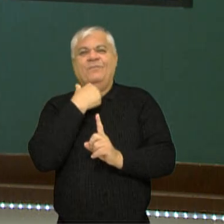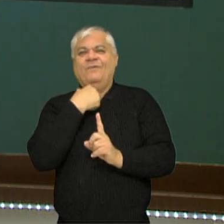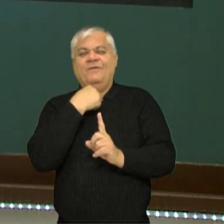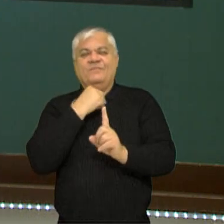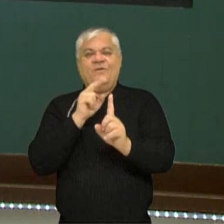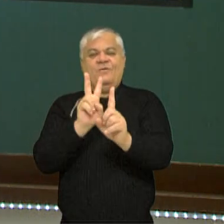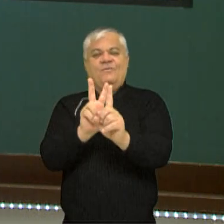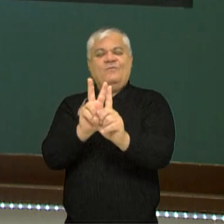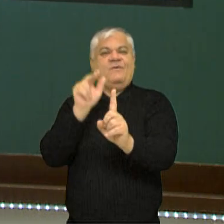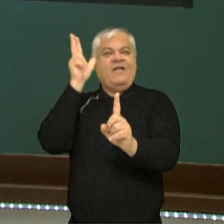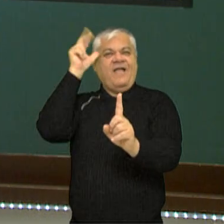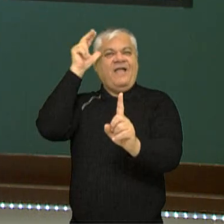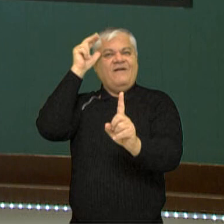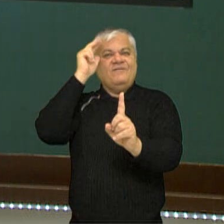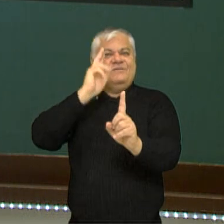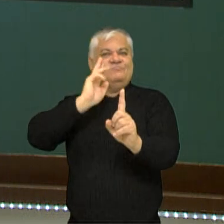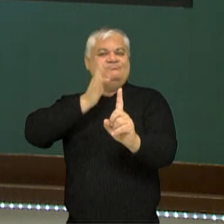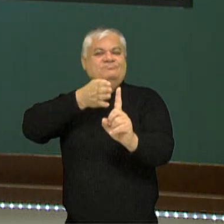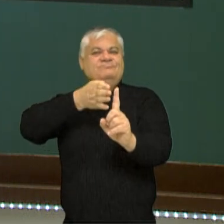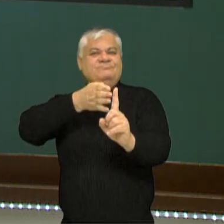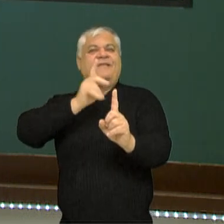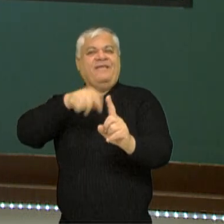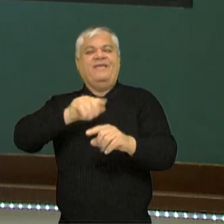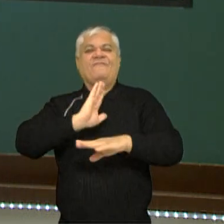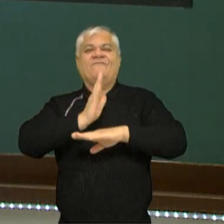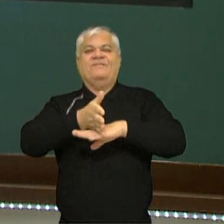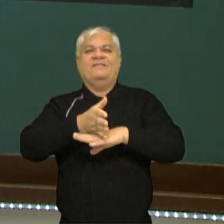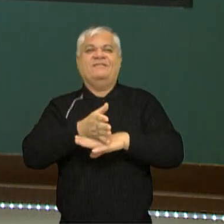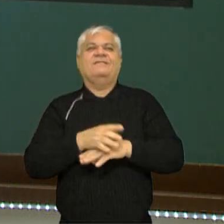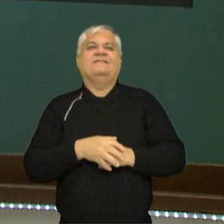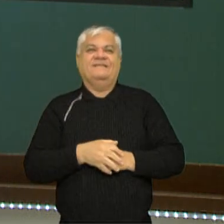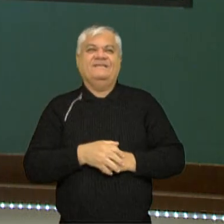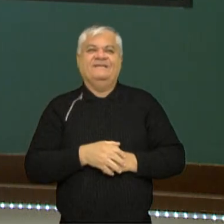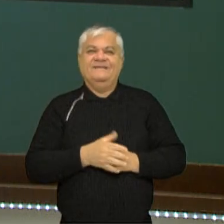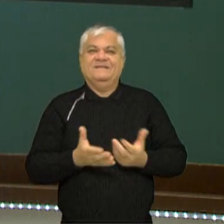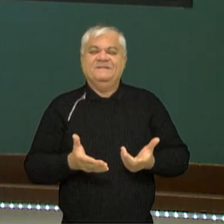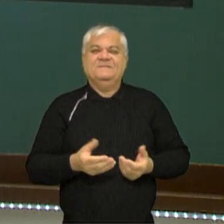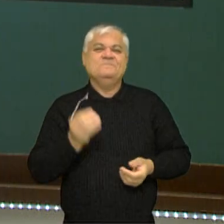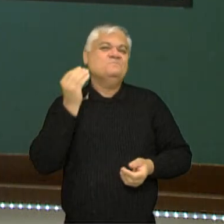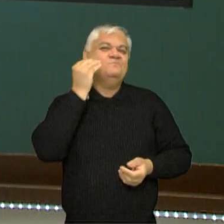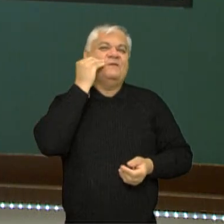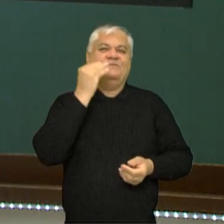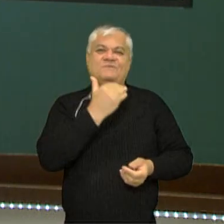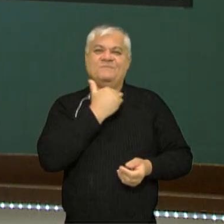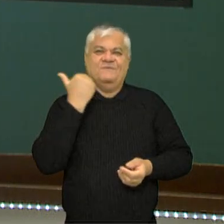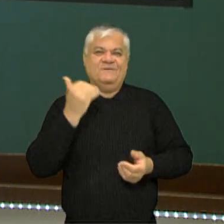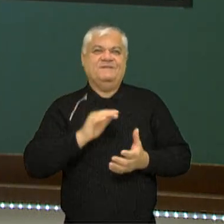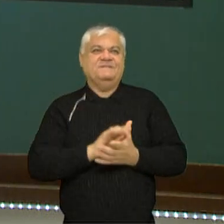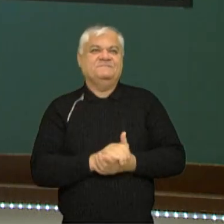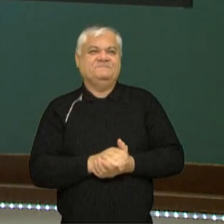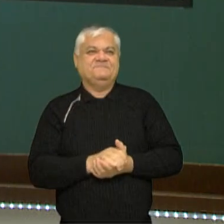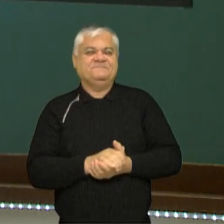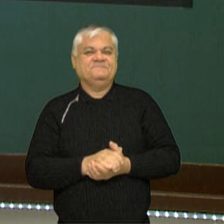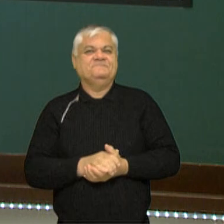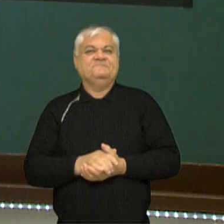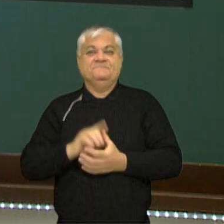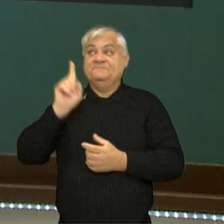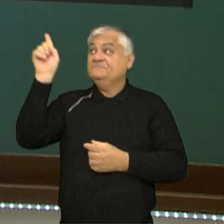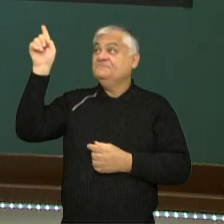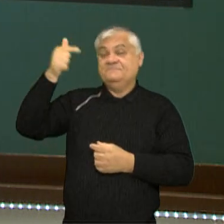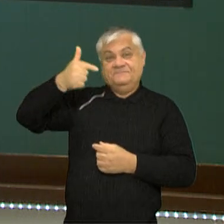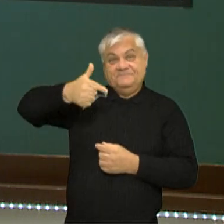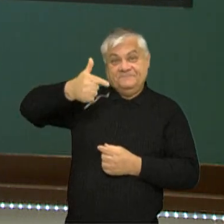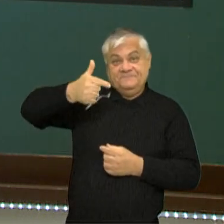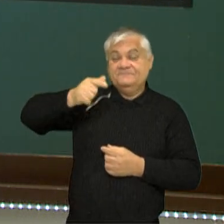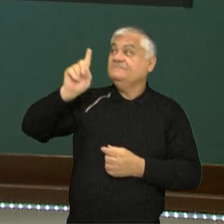pelo cavalo. Então aqui a gente tem um checkmate chamado de beijo da morte, tá? Mesma coisa aqui do outro lado,